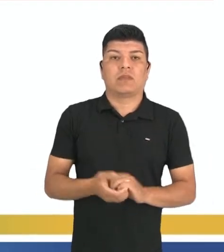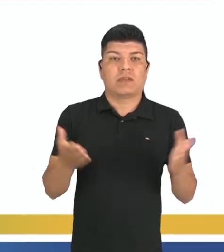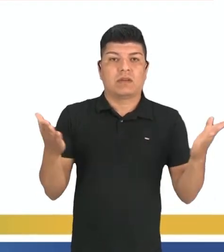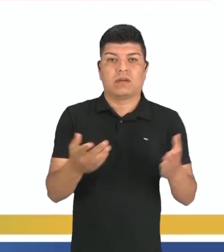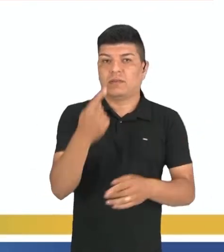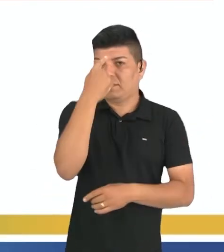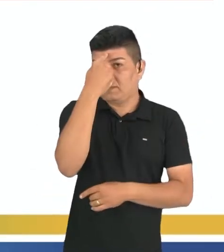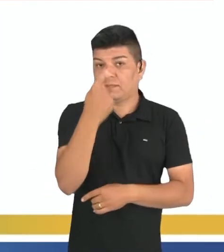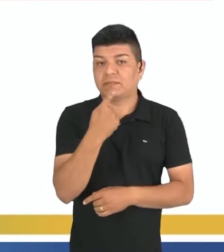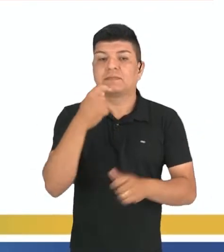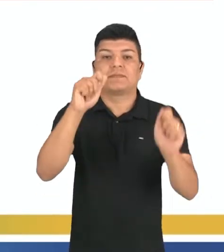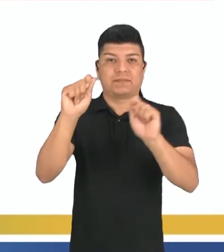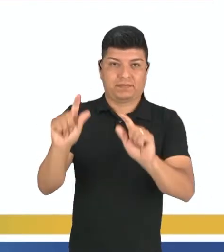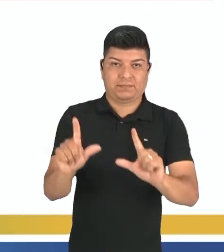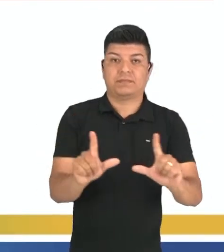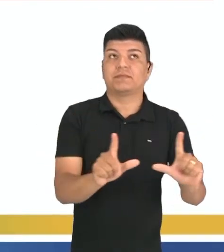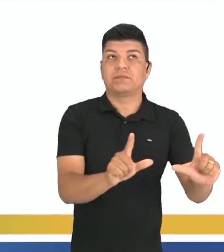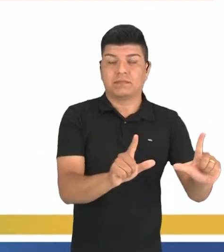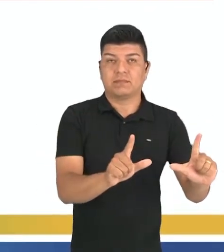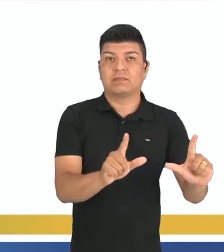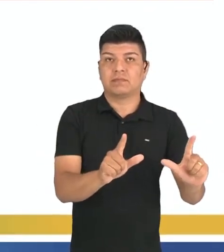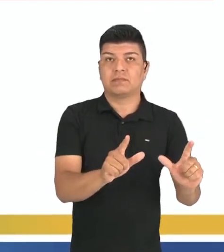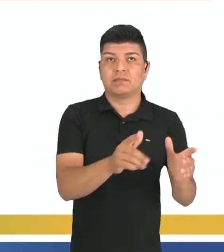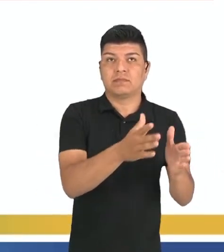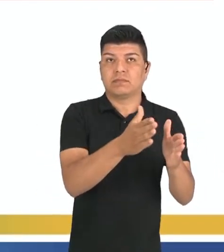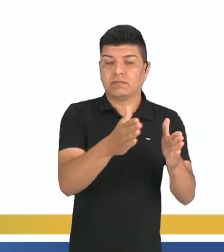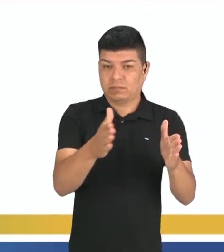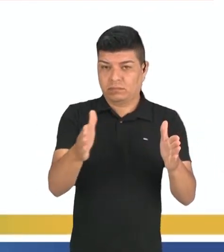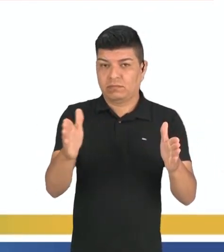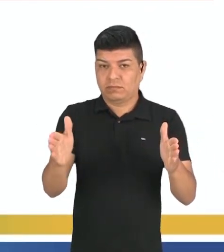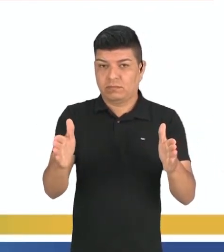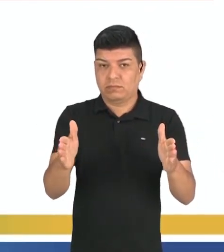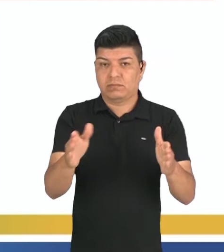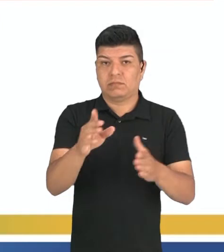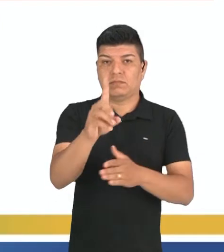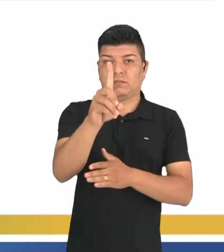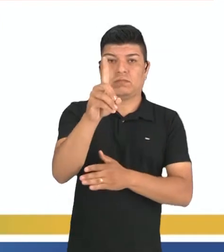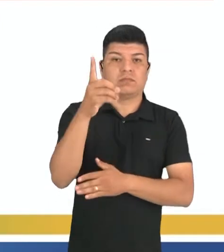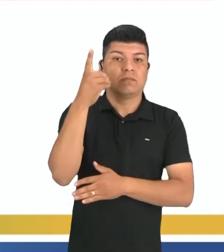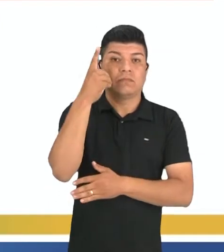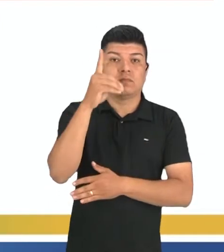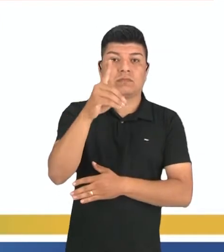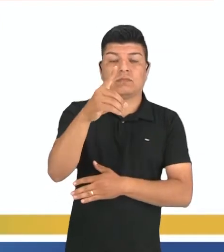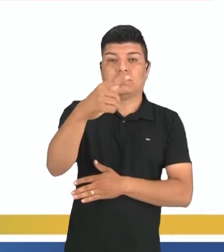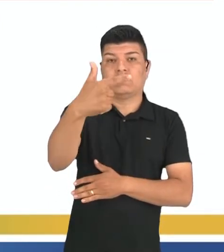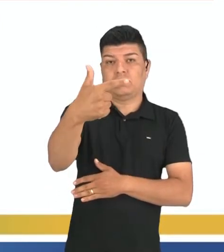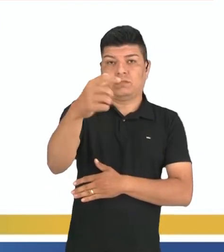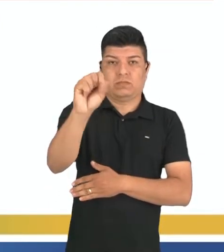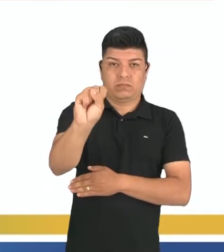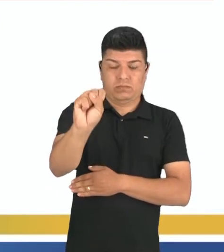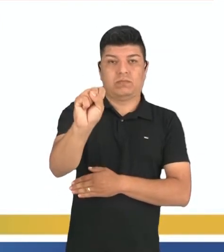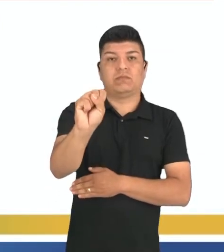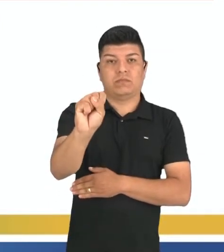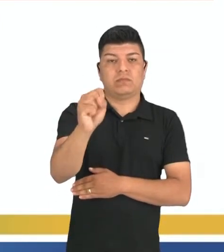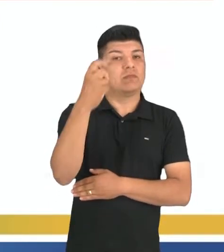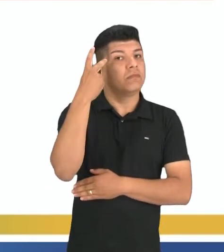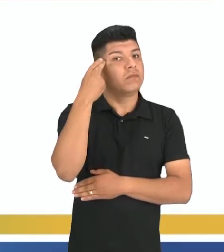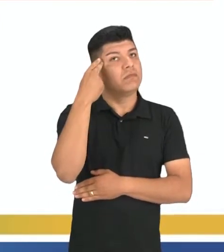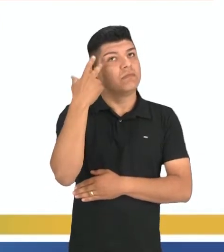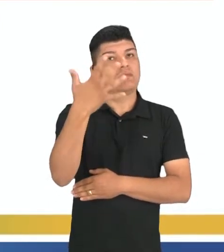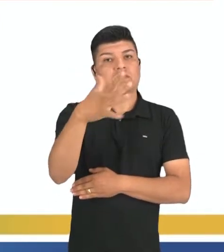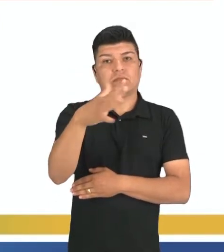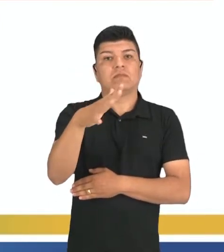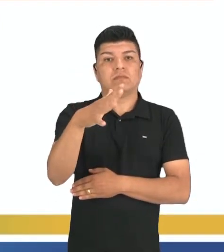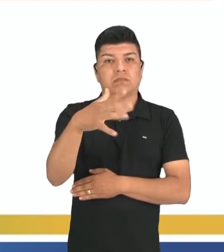imagem em que mostra um ciclo menstrual de 28 dias. Normalmente, o ciclo menstrual dura